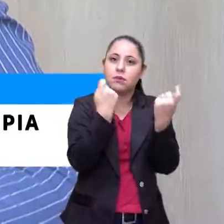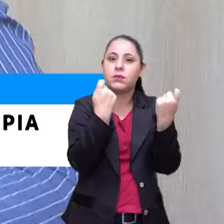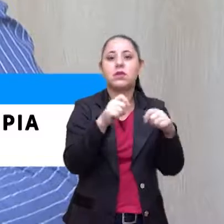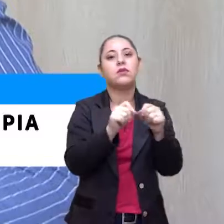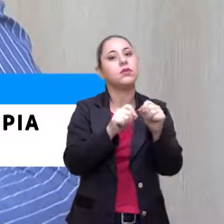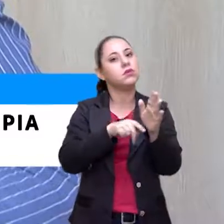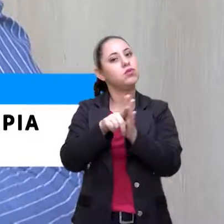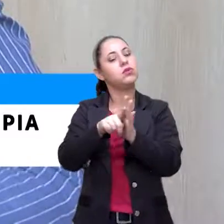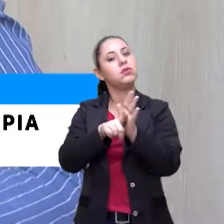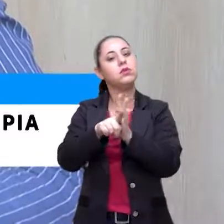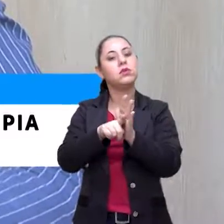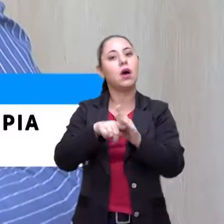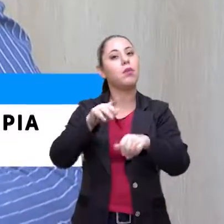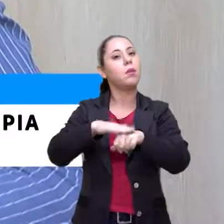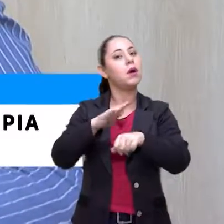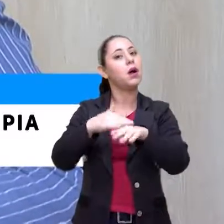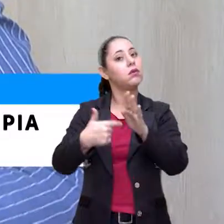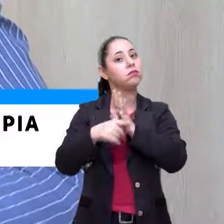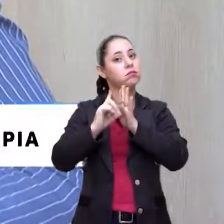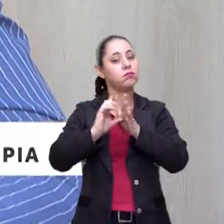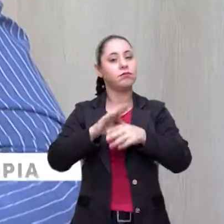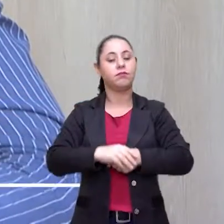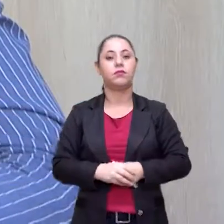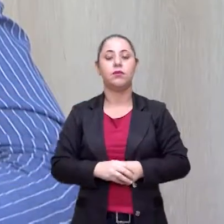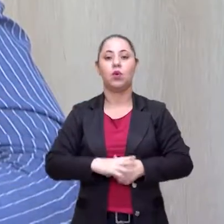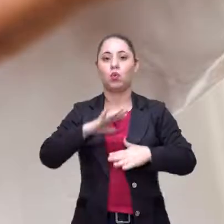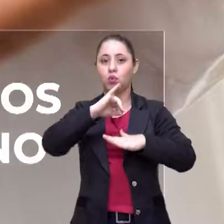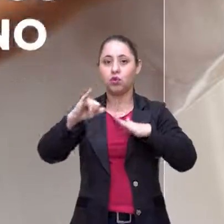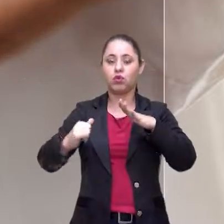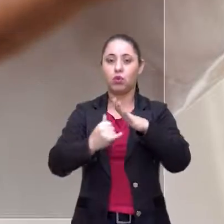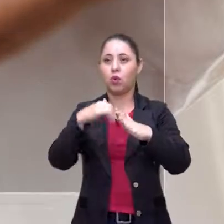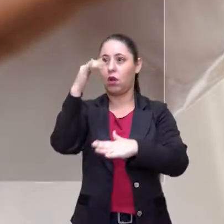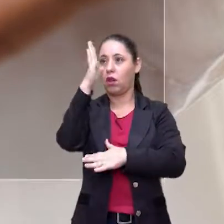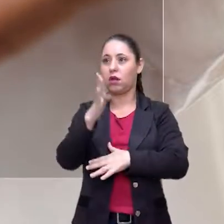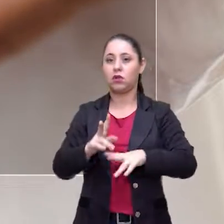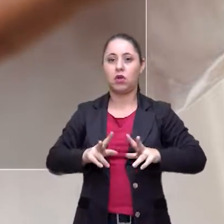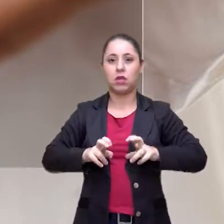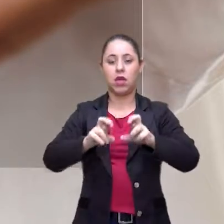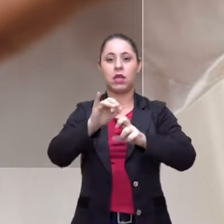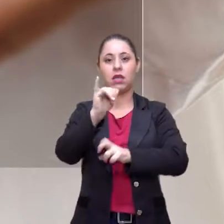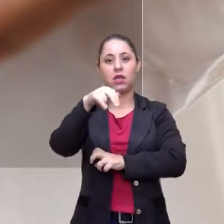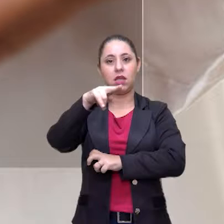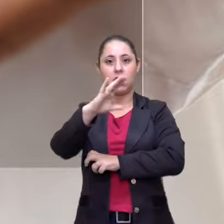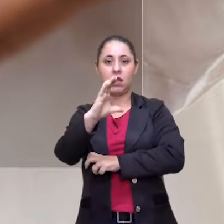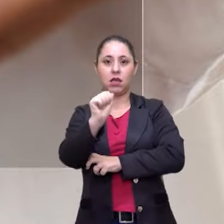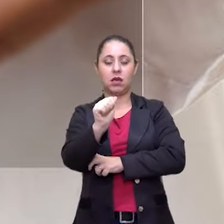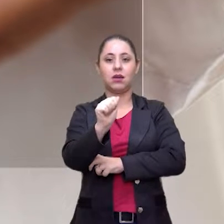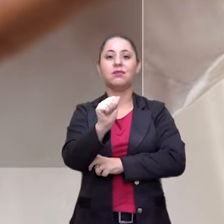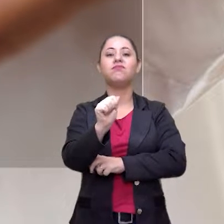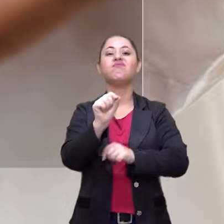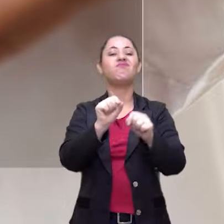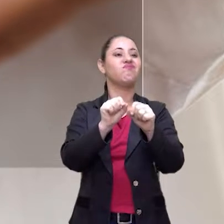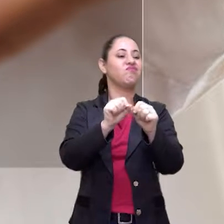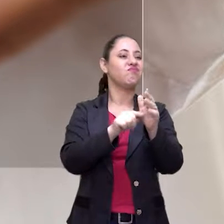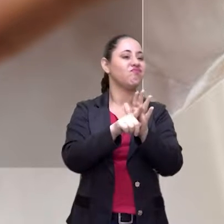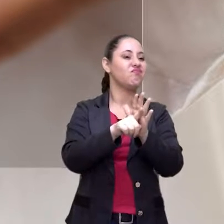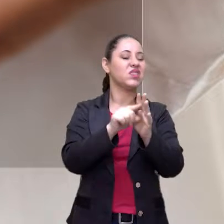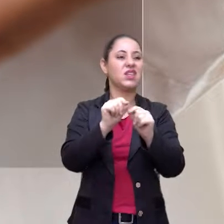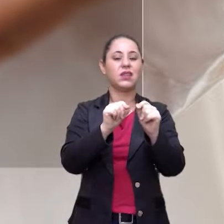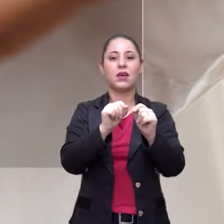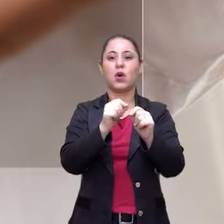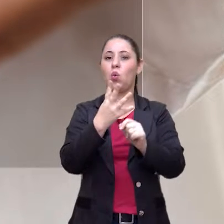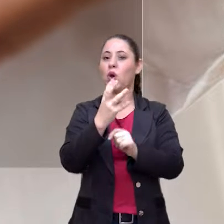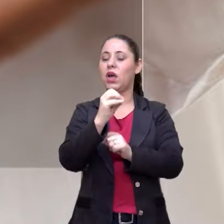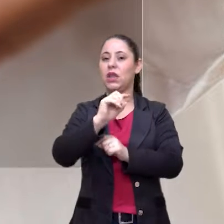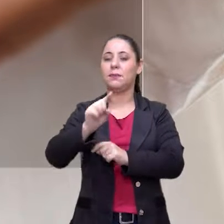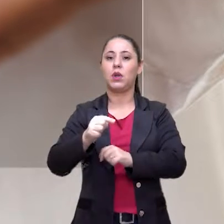próximo, precisa fazer esse exame mais precocemente. O Instituto Nacional de Câncer, o INCA, estima o surgimento